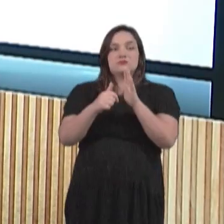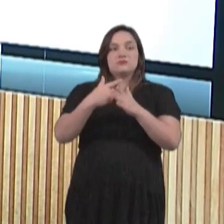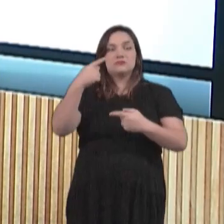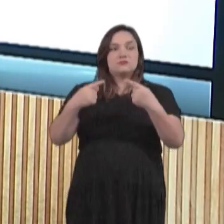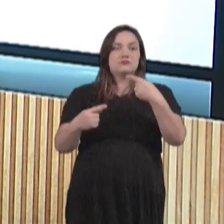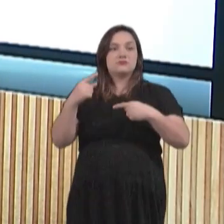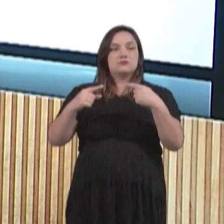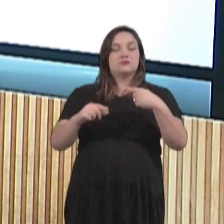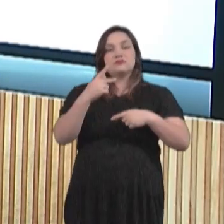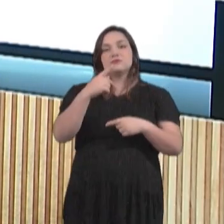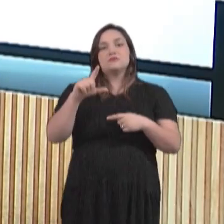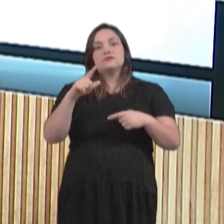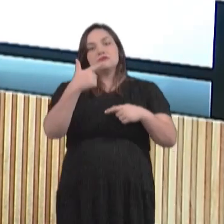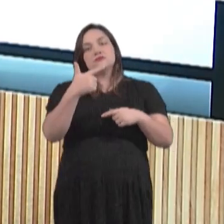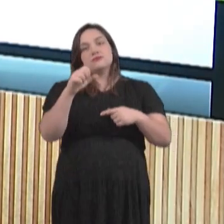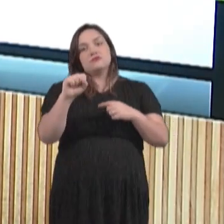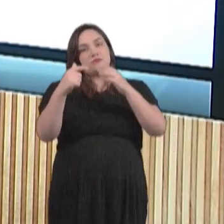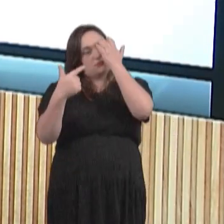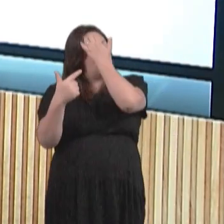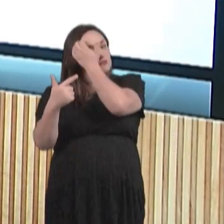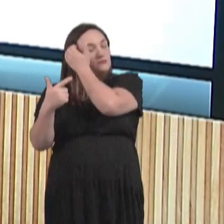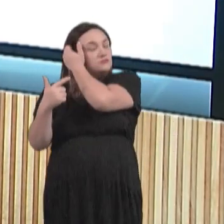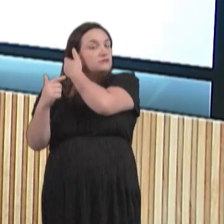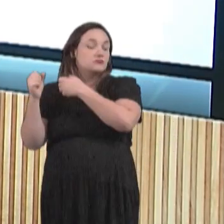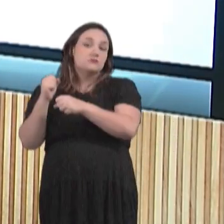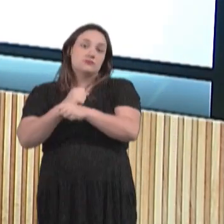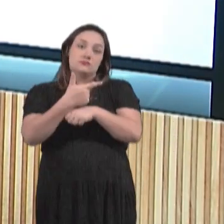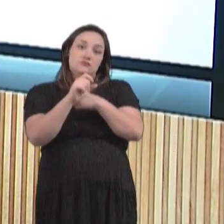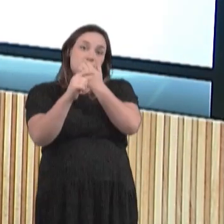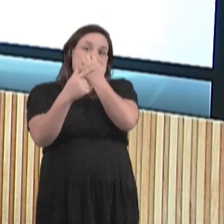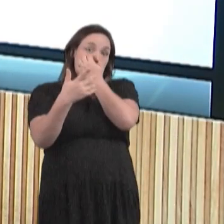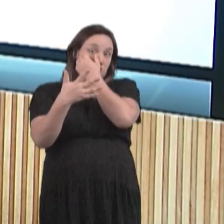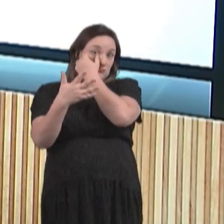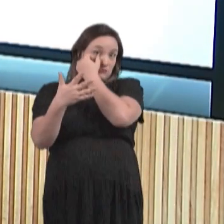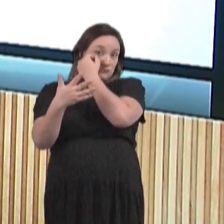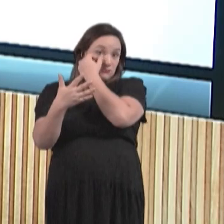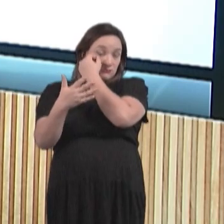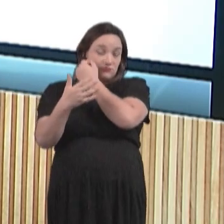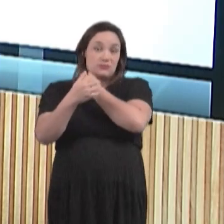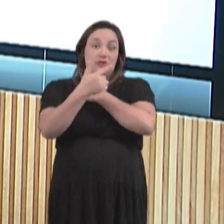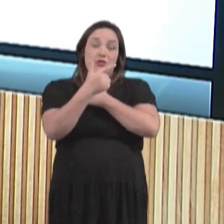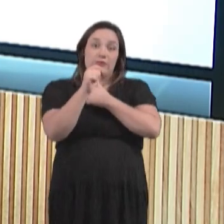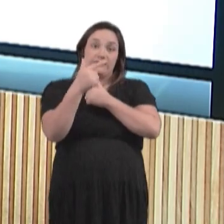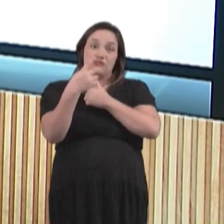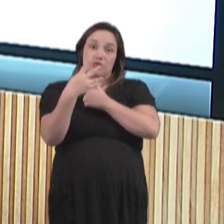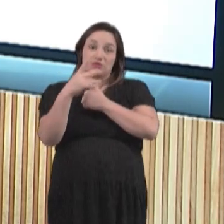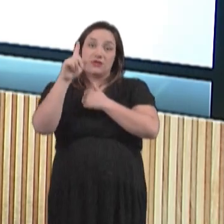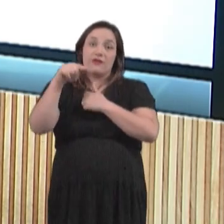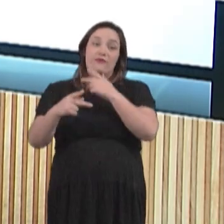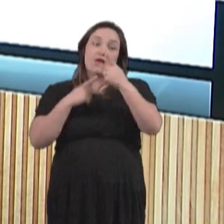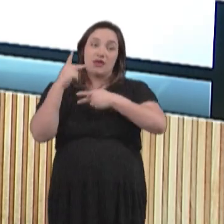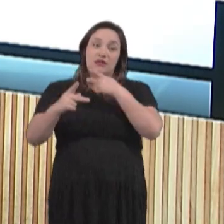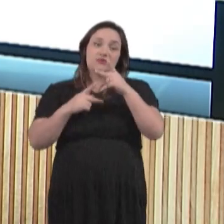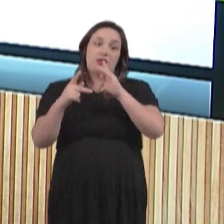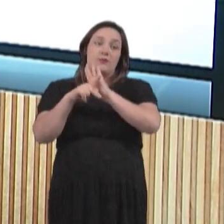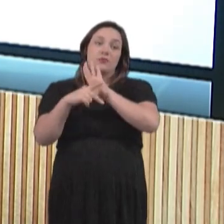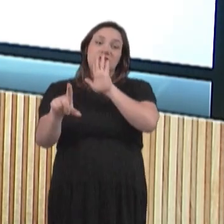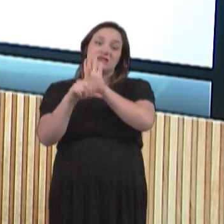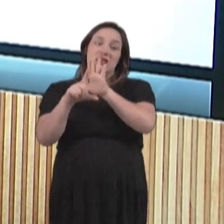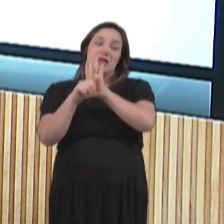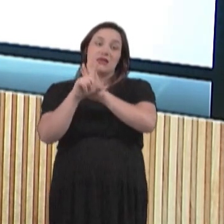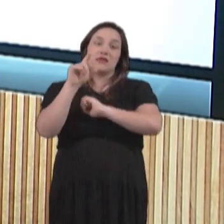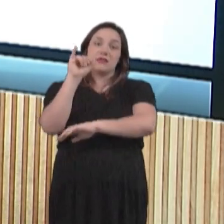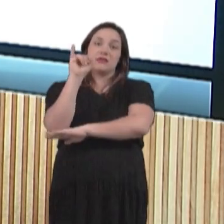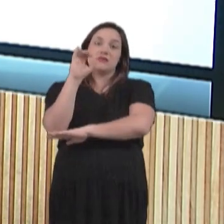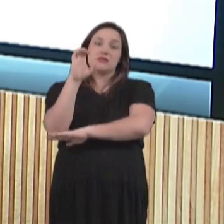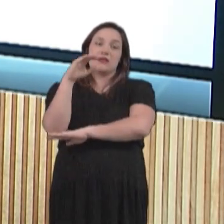PL 282, também de 2024, aprovado em segunda discussão, que atualiza a legislação sobre o ICMS, né?